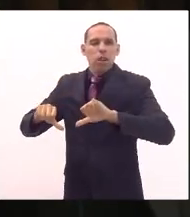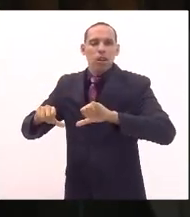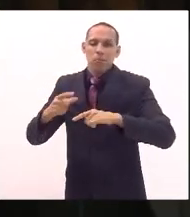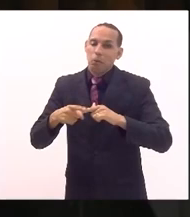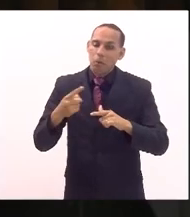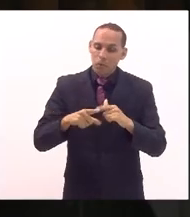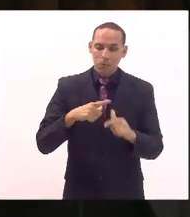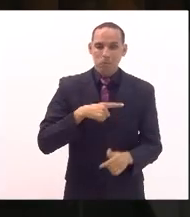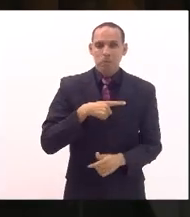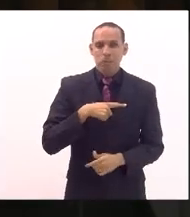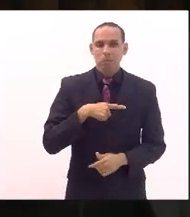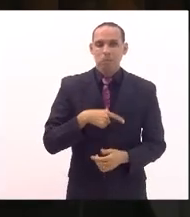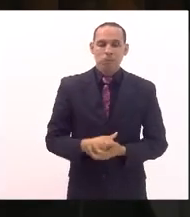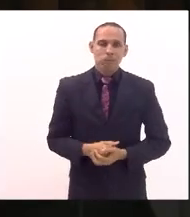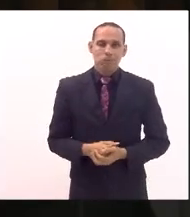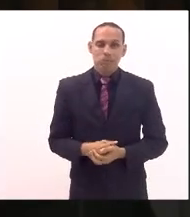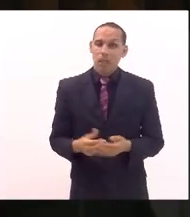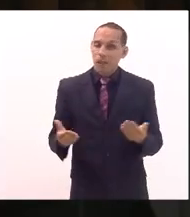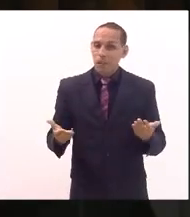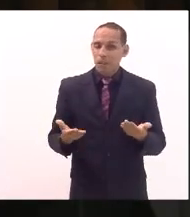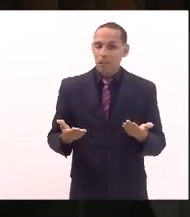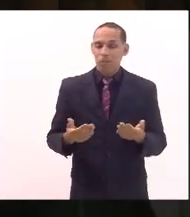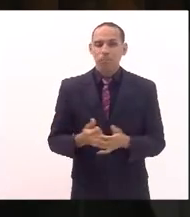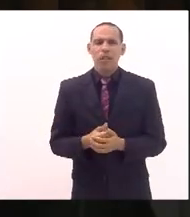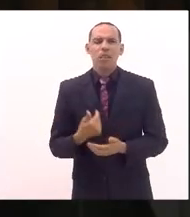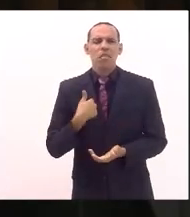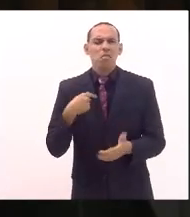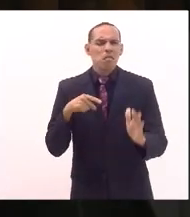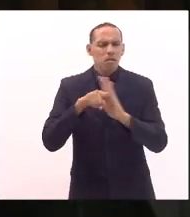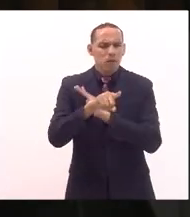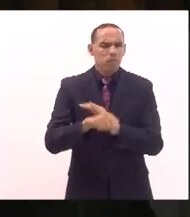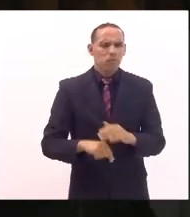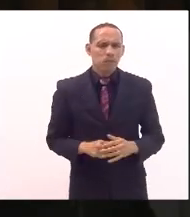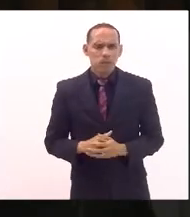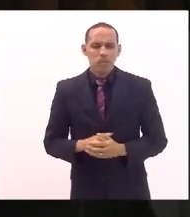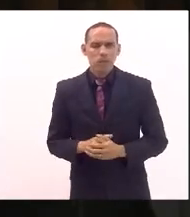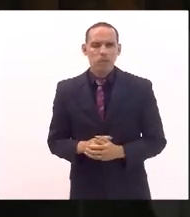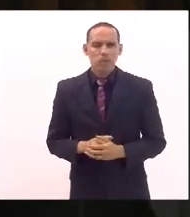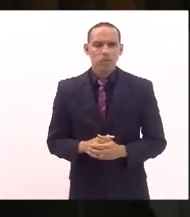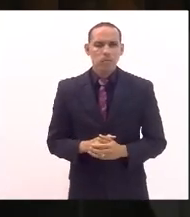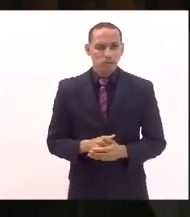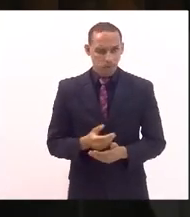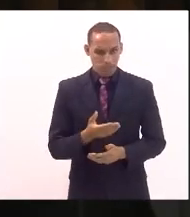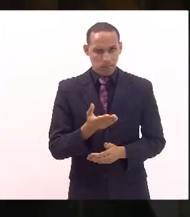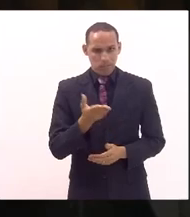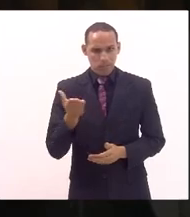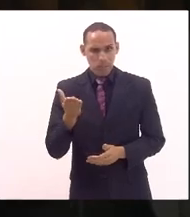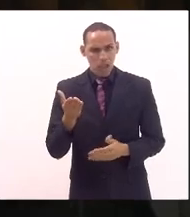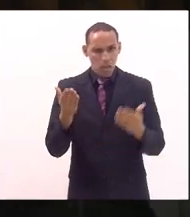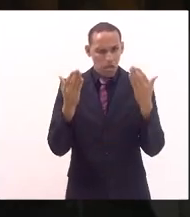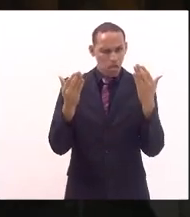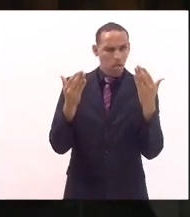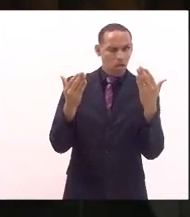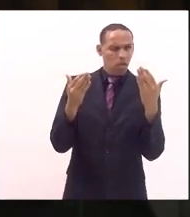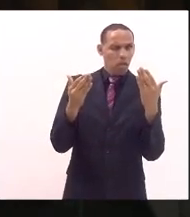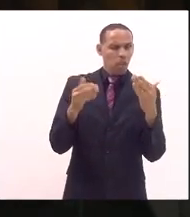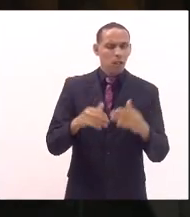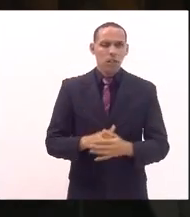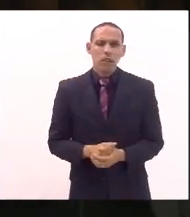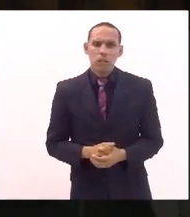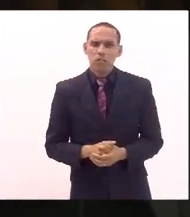e agora e eu faço uma pergunta para aqueles que duvidam